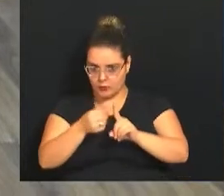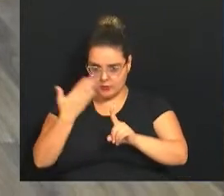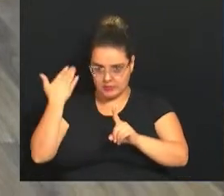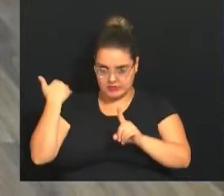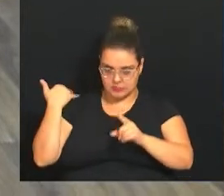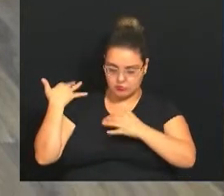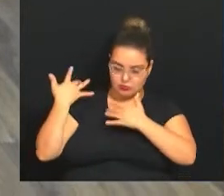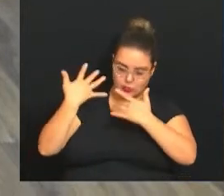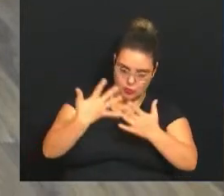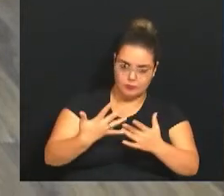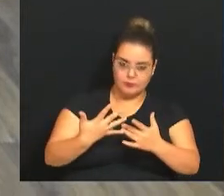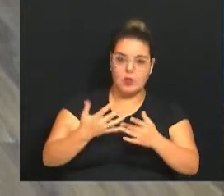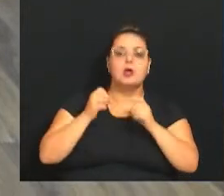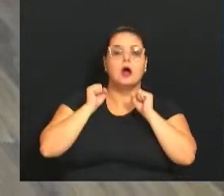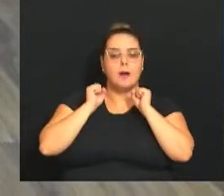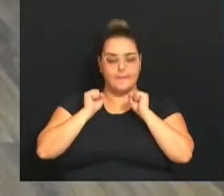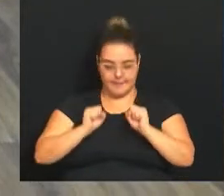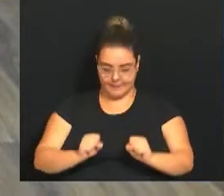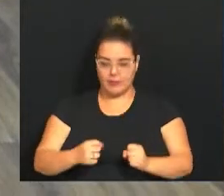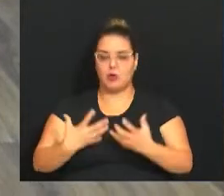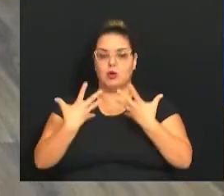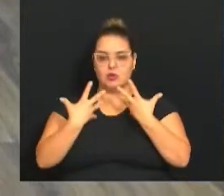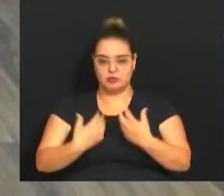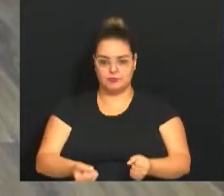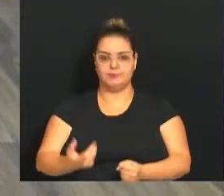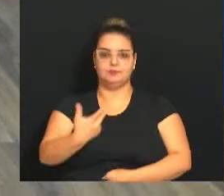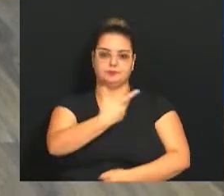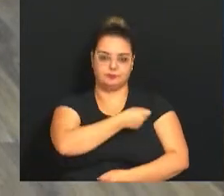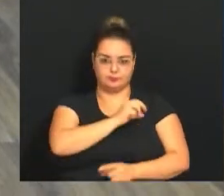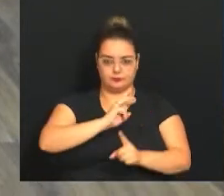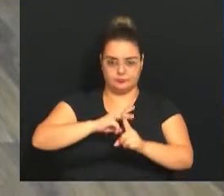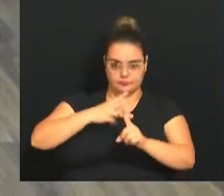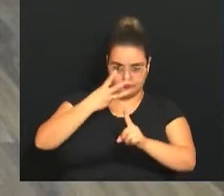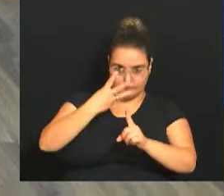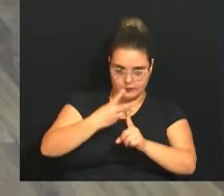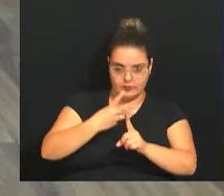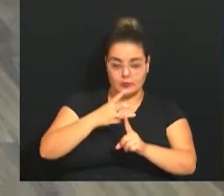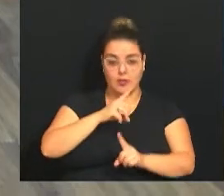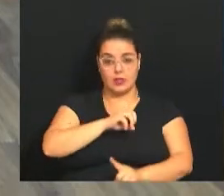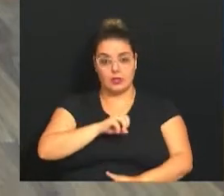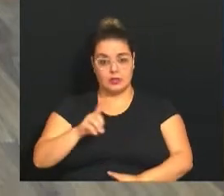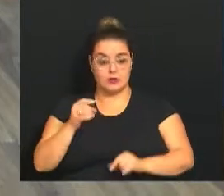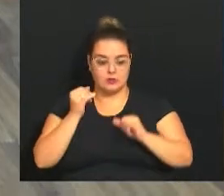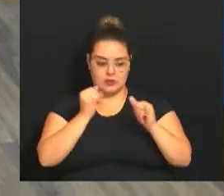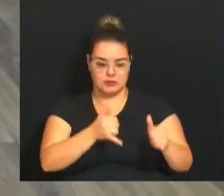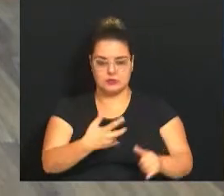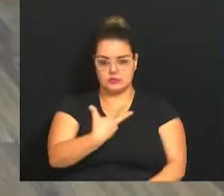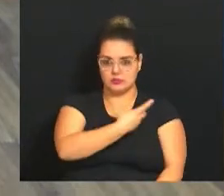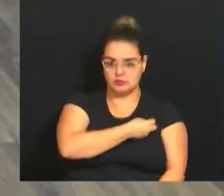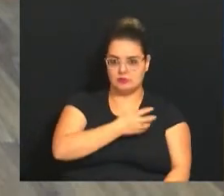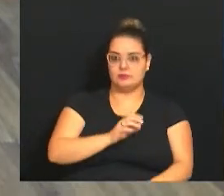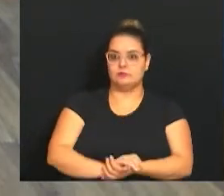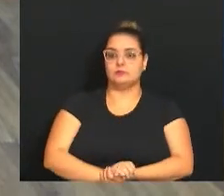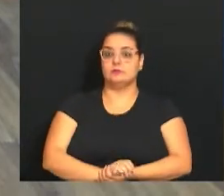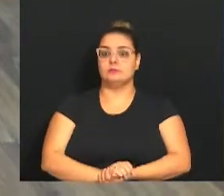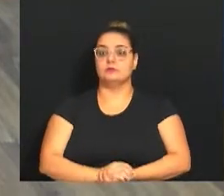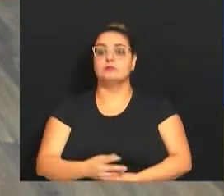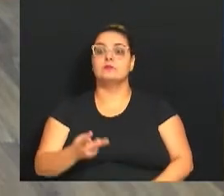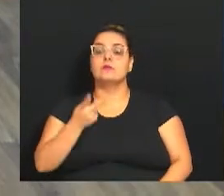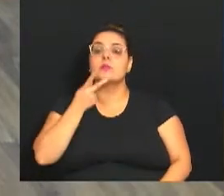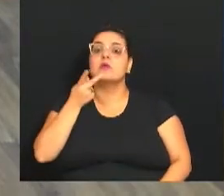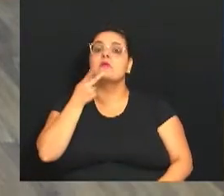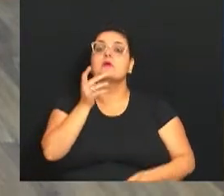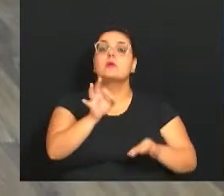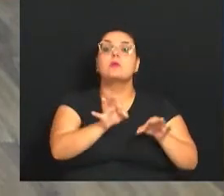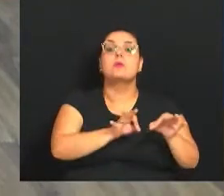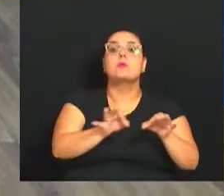já está apto a receber a dose adicional, não deixe de se vacinar. Miriam Abreu, agora a gente fala sobre um projeto